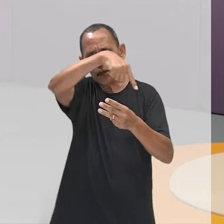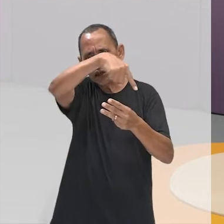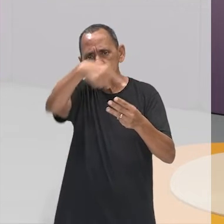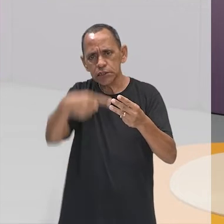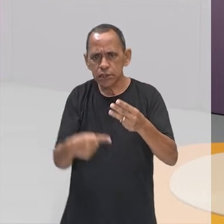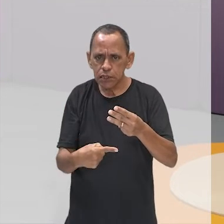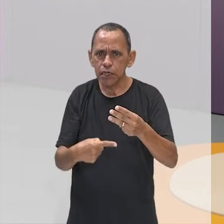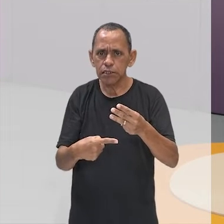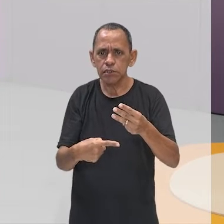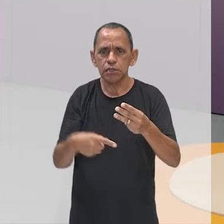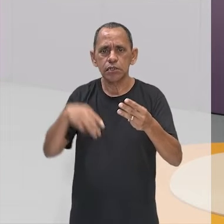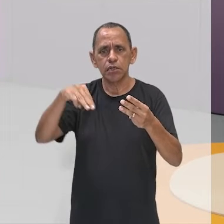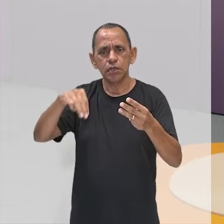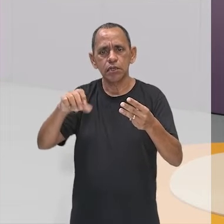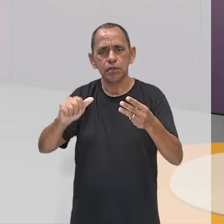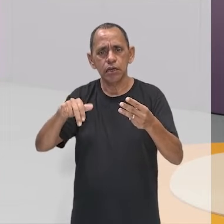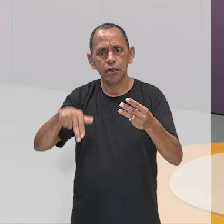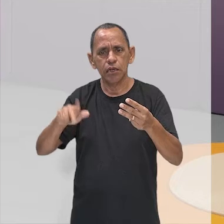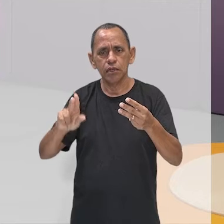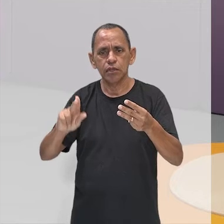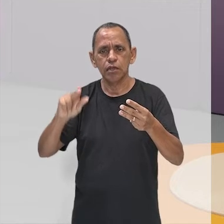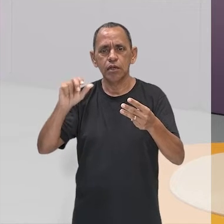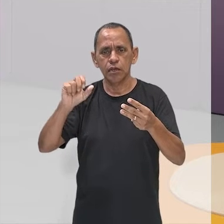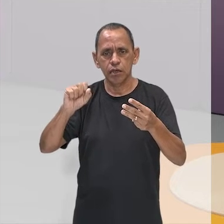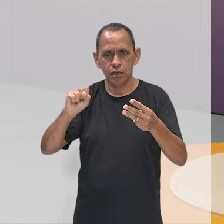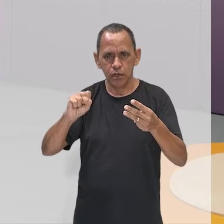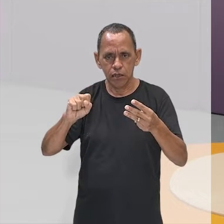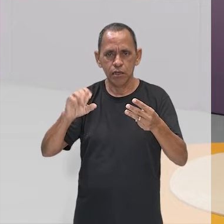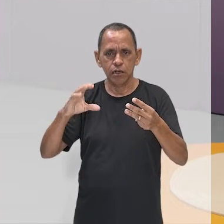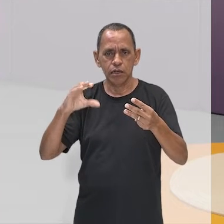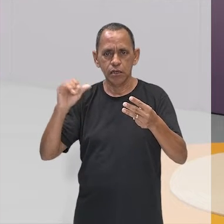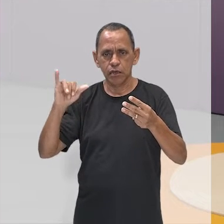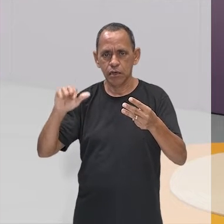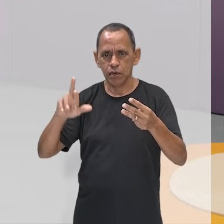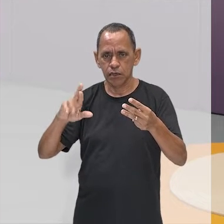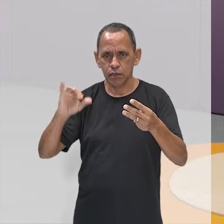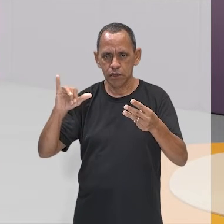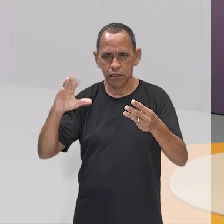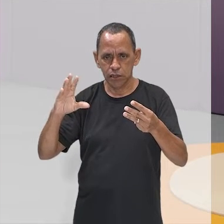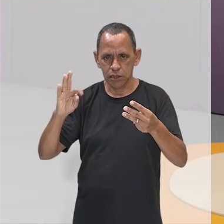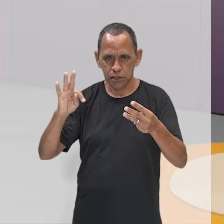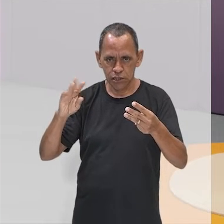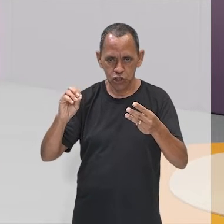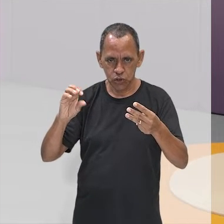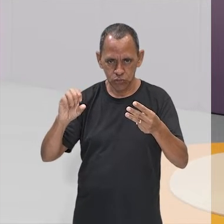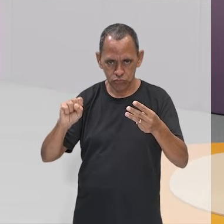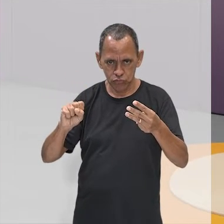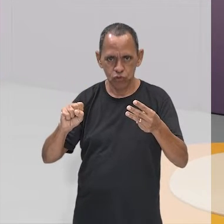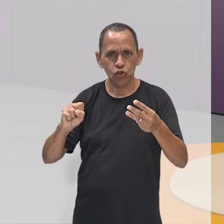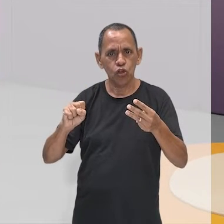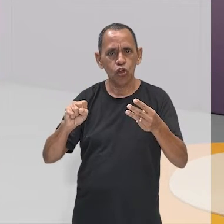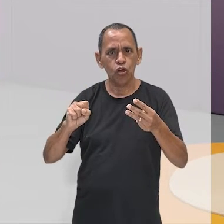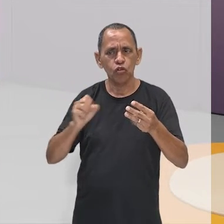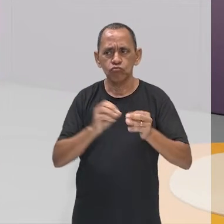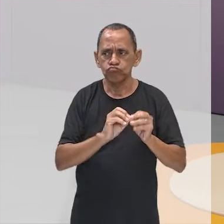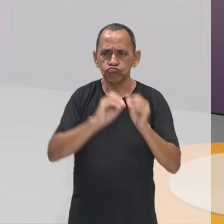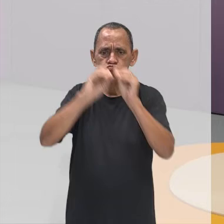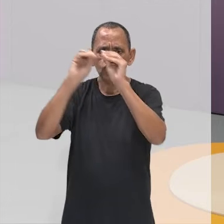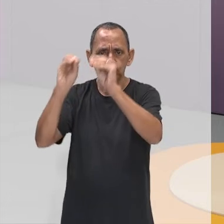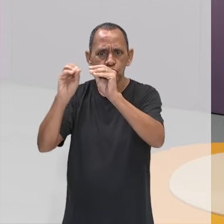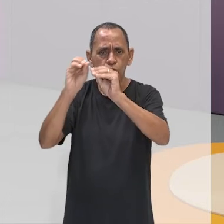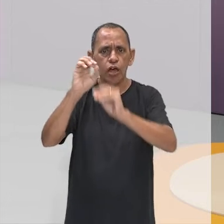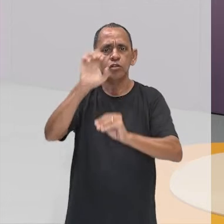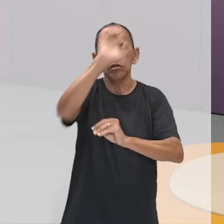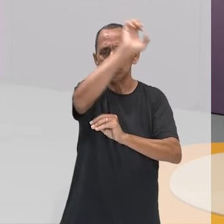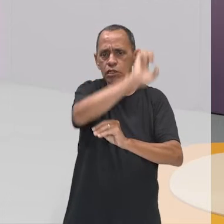manuscritos antigos que foram levados para a Europa, tá? Então, pouco que se conhece, o que a gente